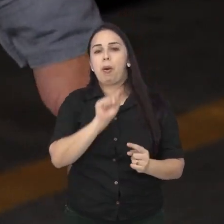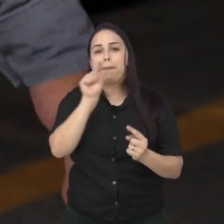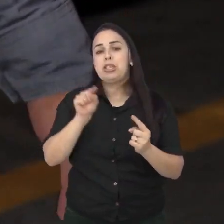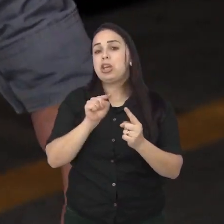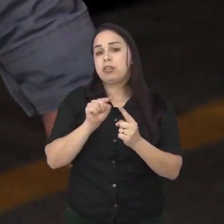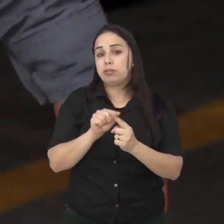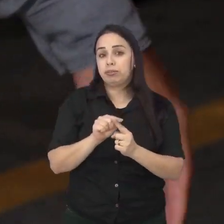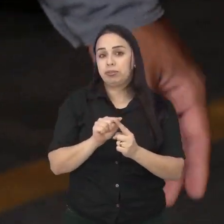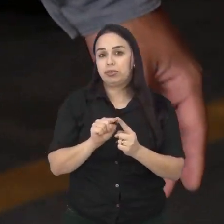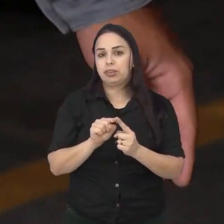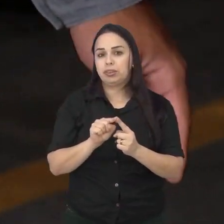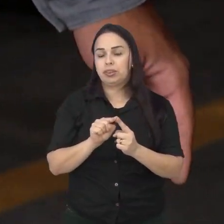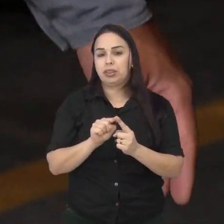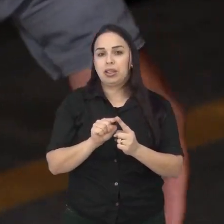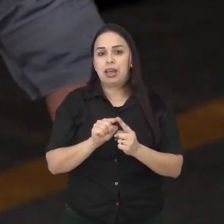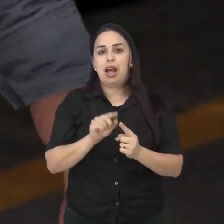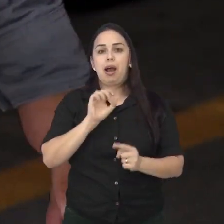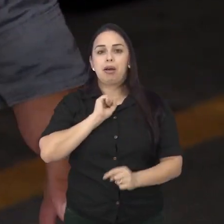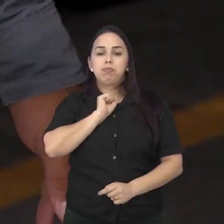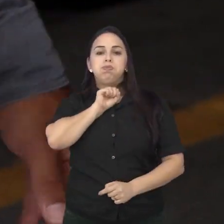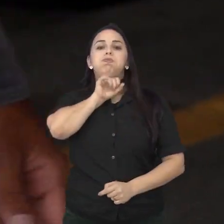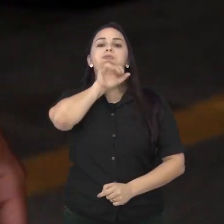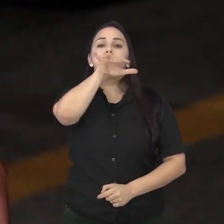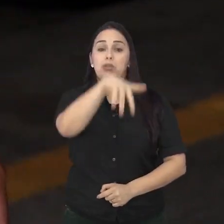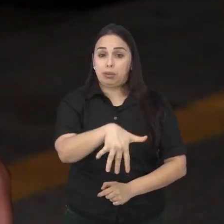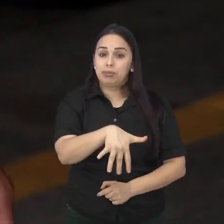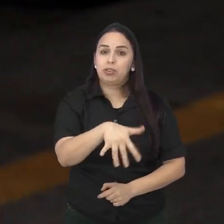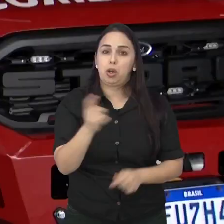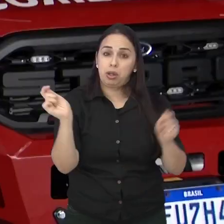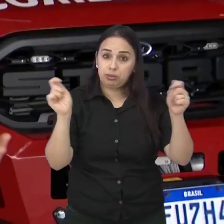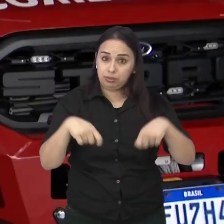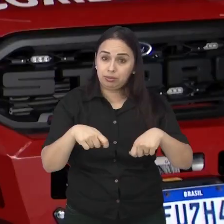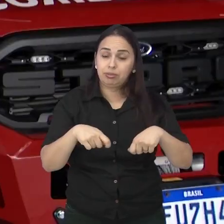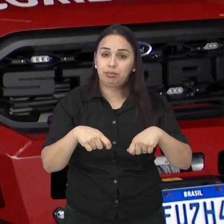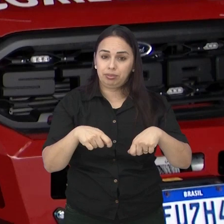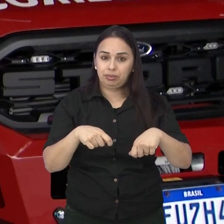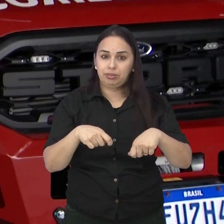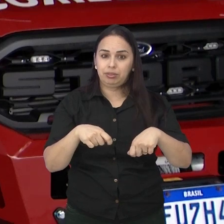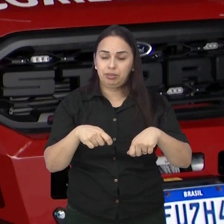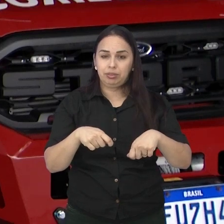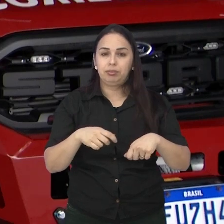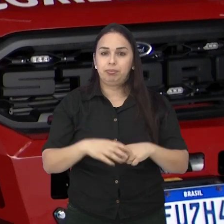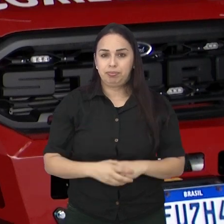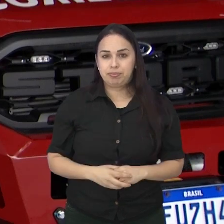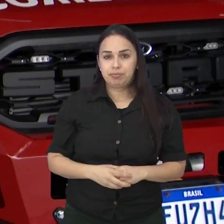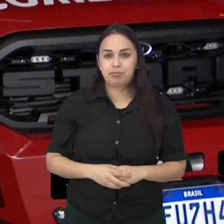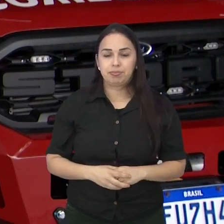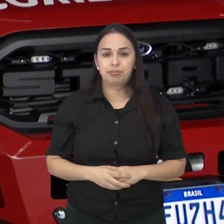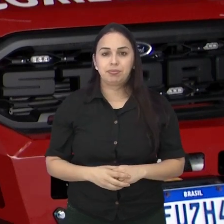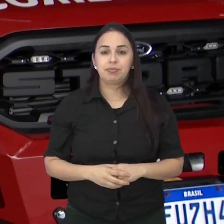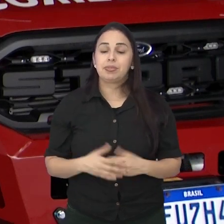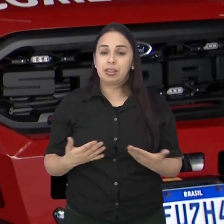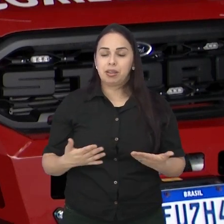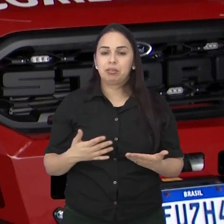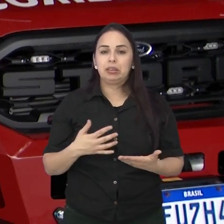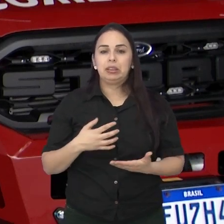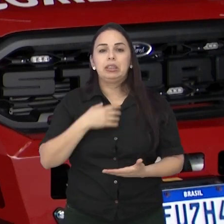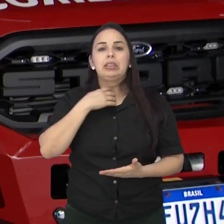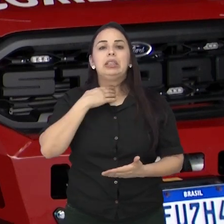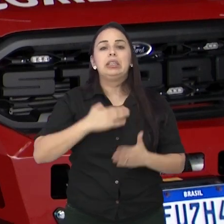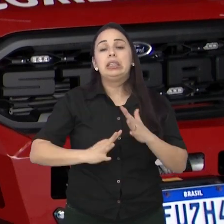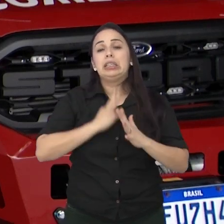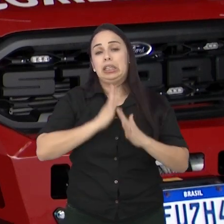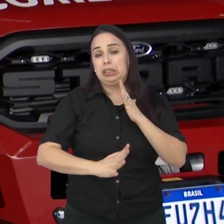quê? É fazer com que o ar residual do pulmão expulse esse fragmento de alguma coisa que está